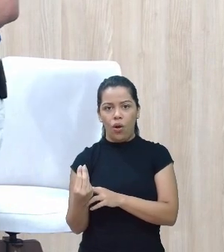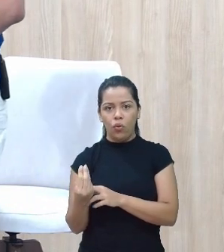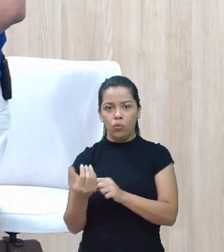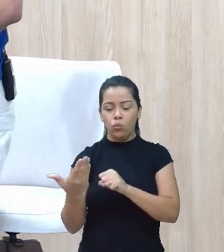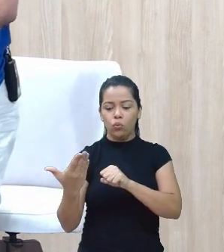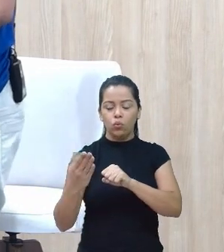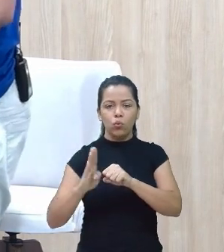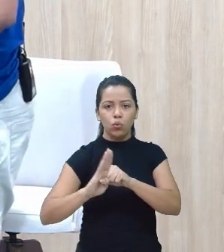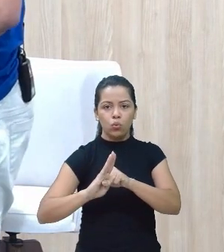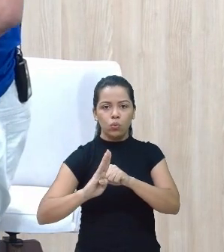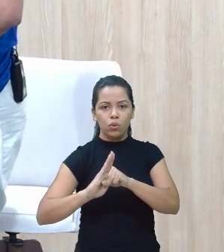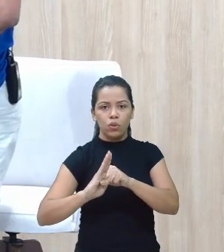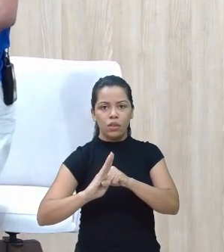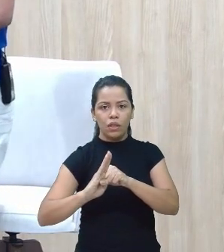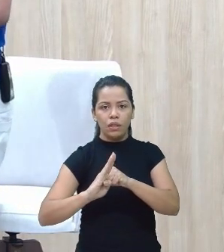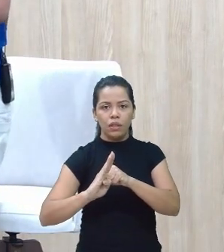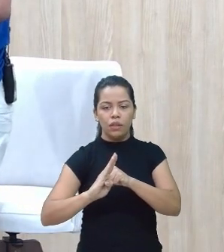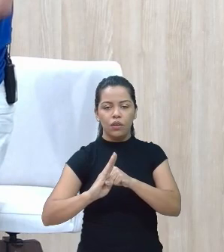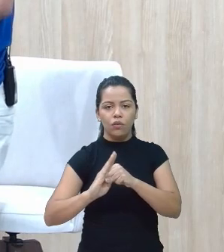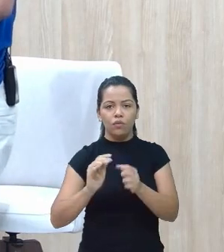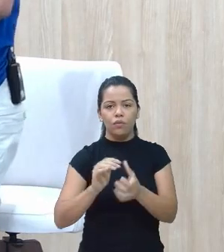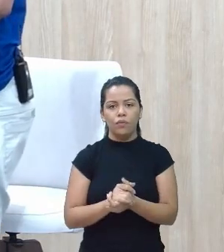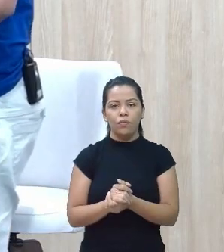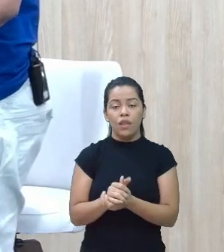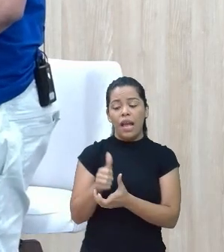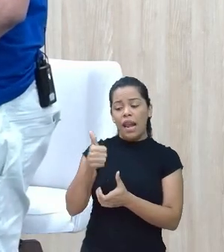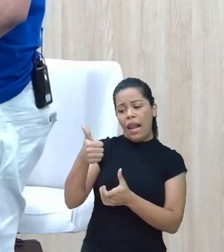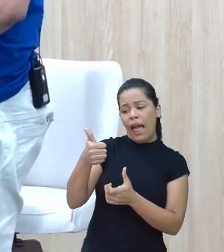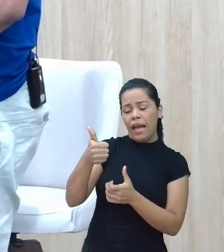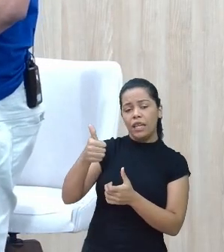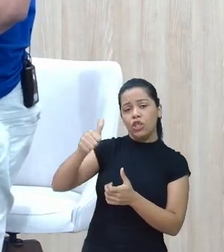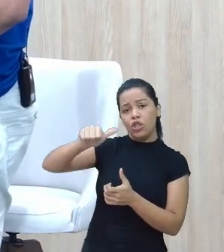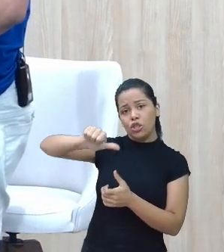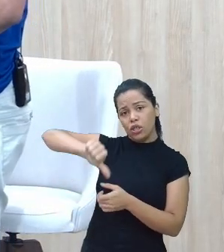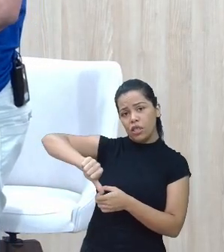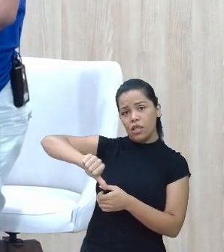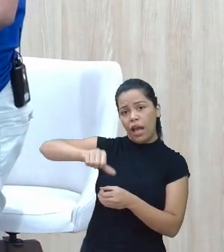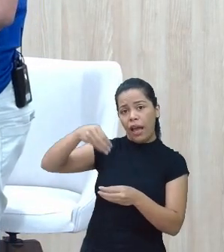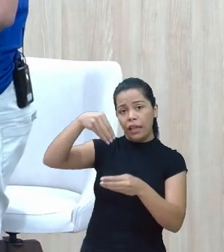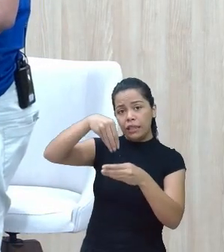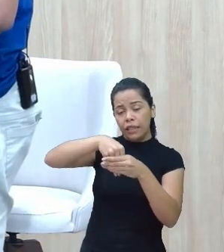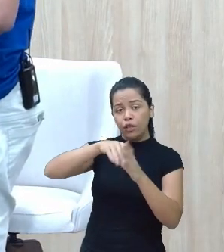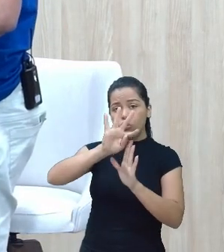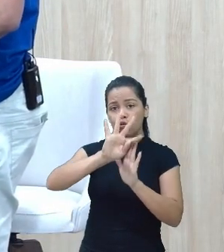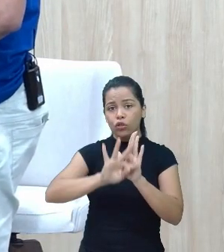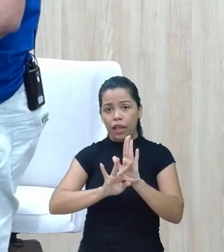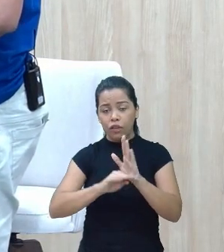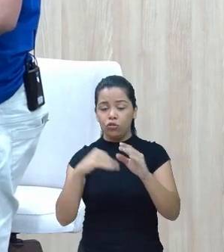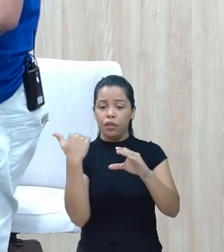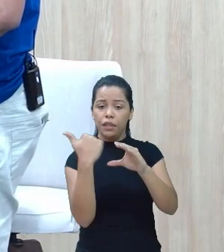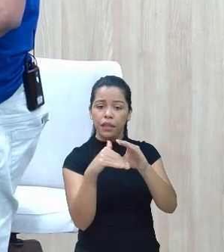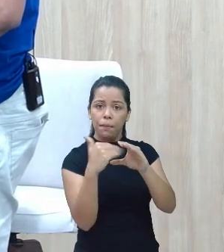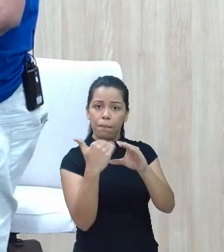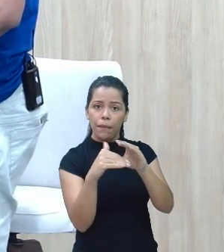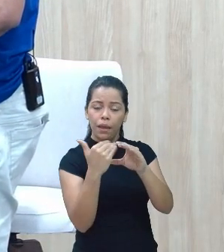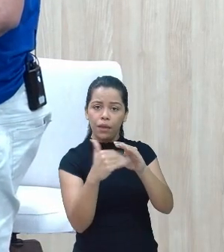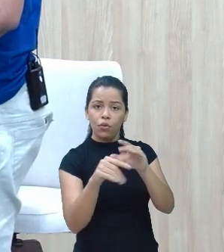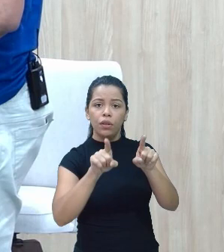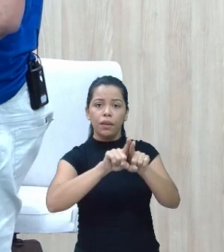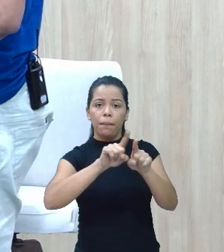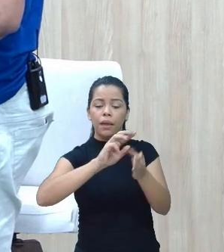e-mail, certo? Beleza, então, ó. O que acontece? Seguindo aqui, em cima desses elementos que a gente acabou de